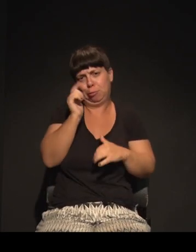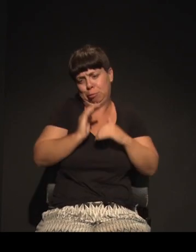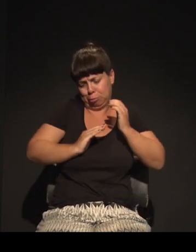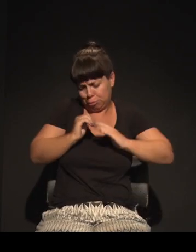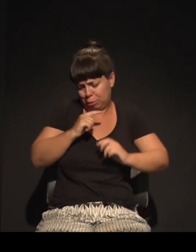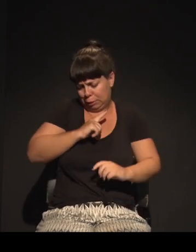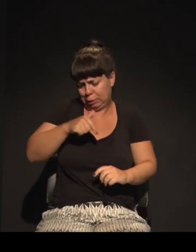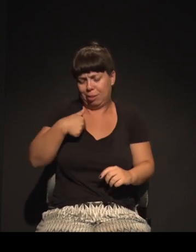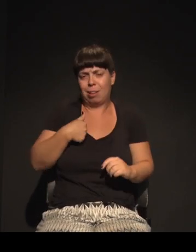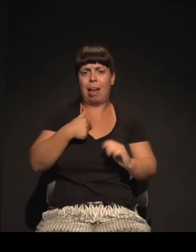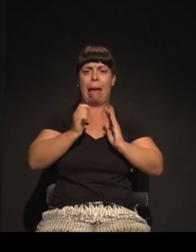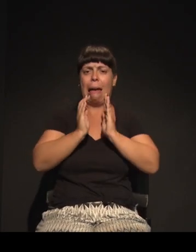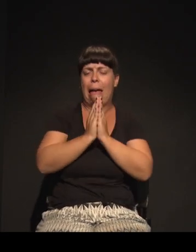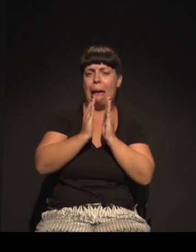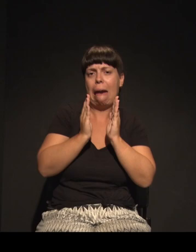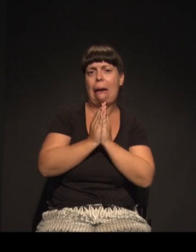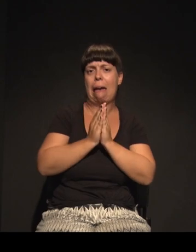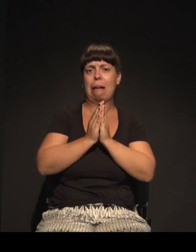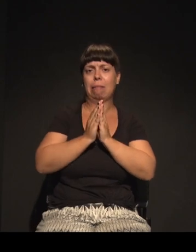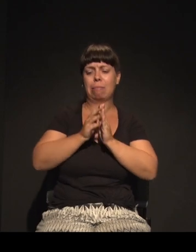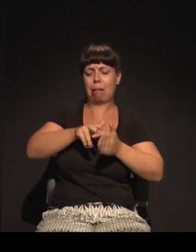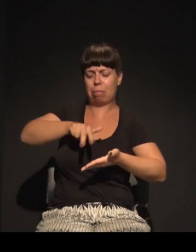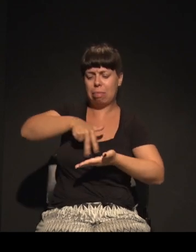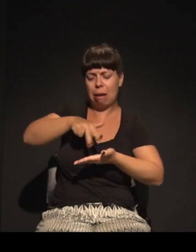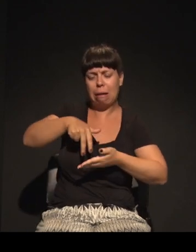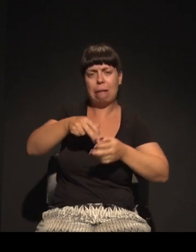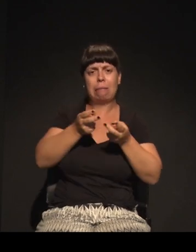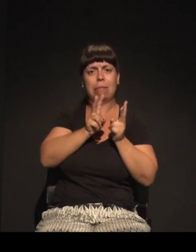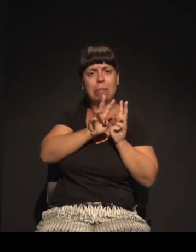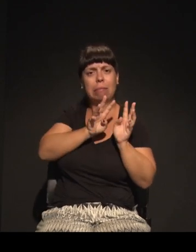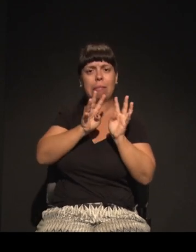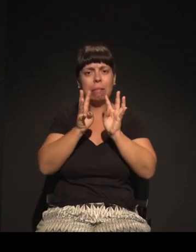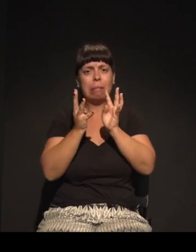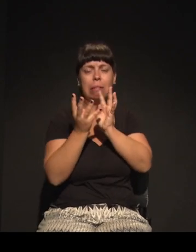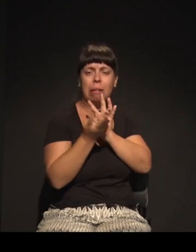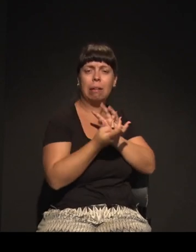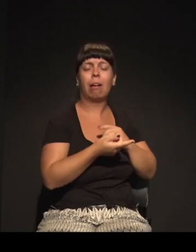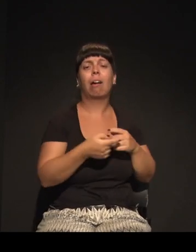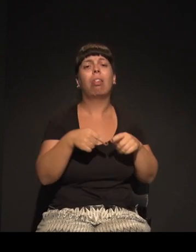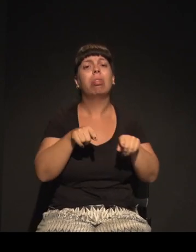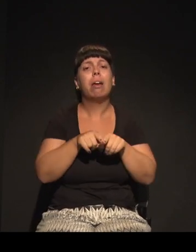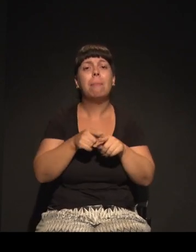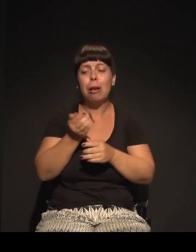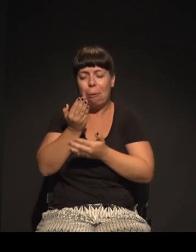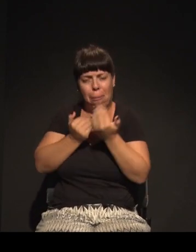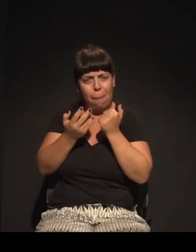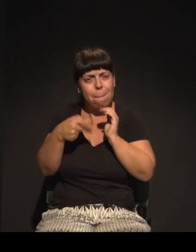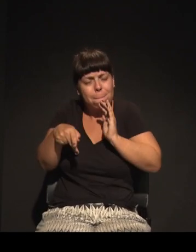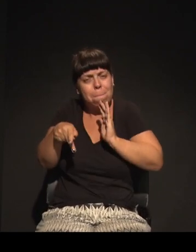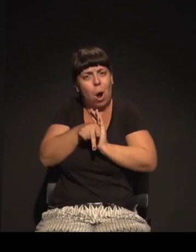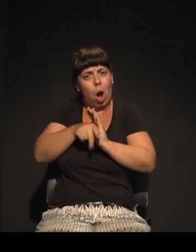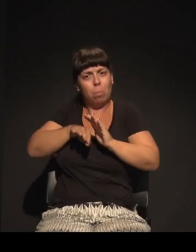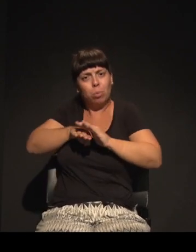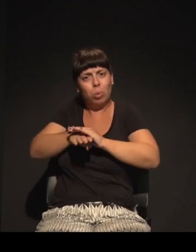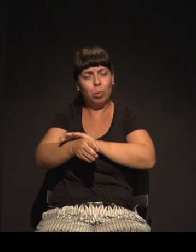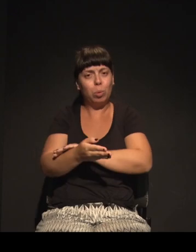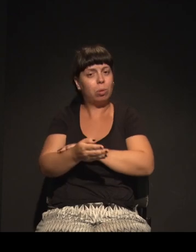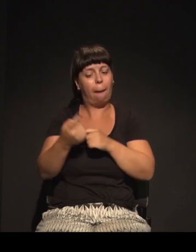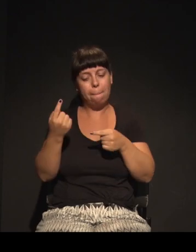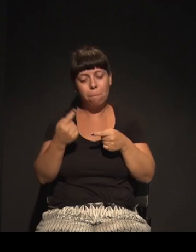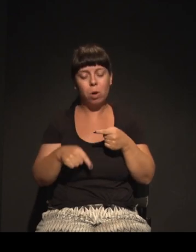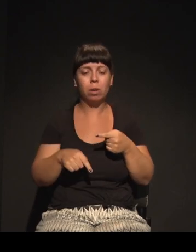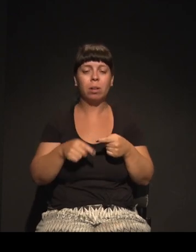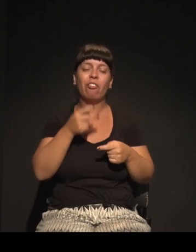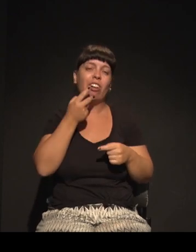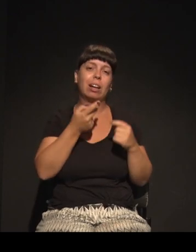rezas nossas instâncias também fomos proibidos de comer nossa alimentação né de como não indígena falo